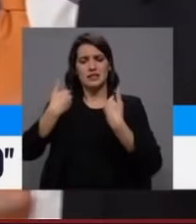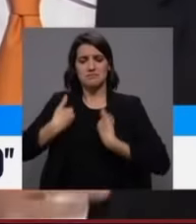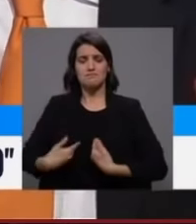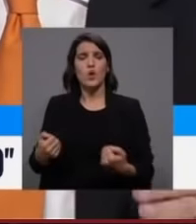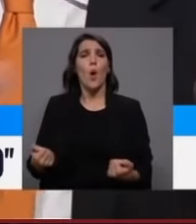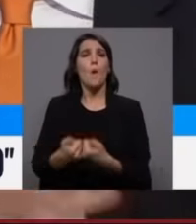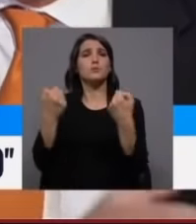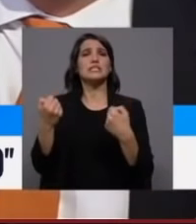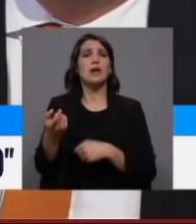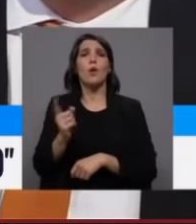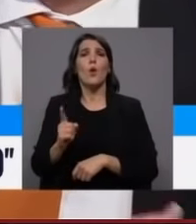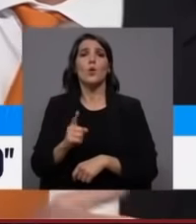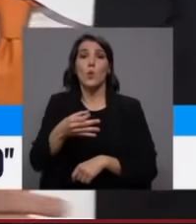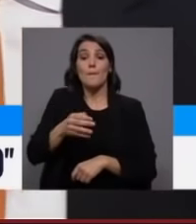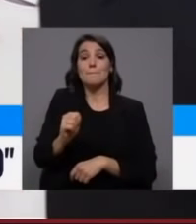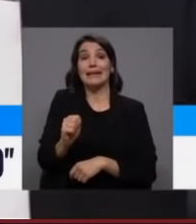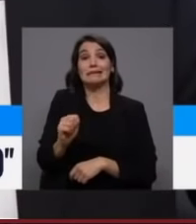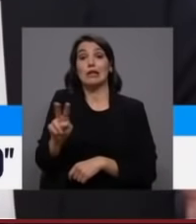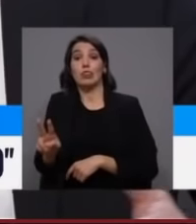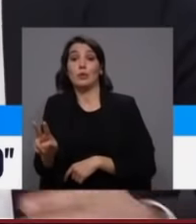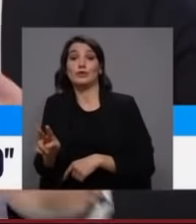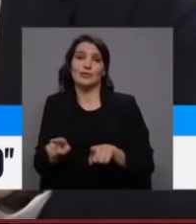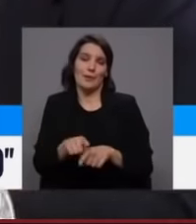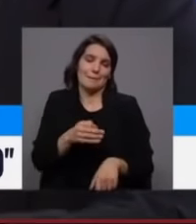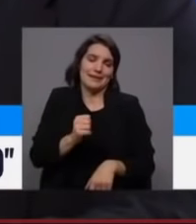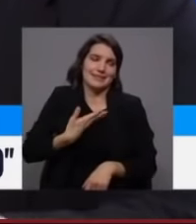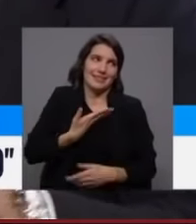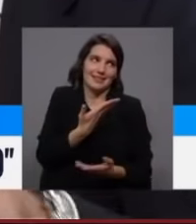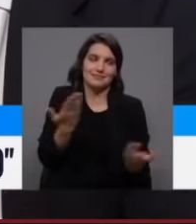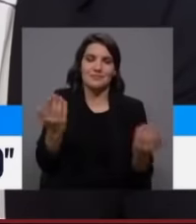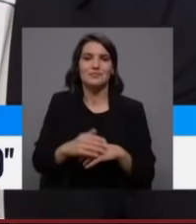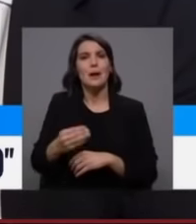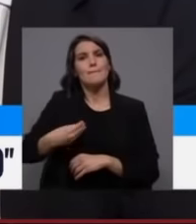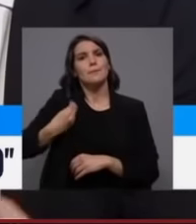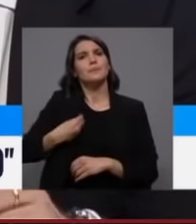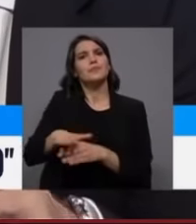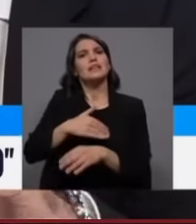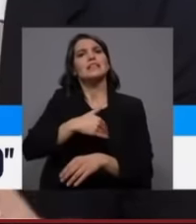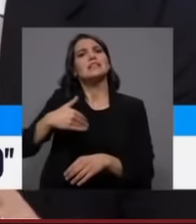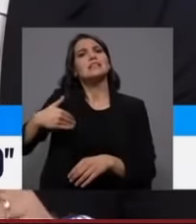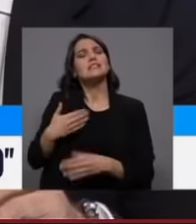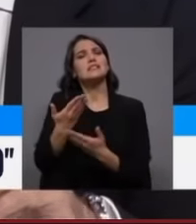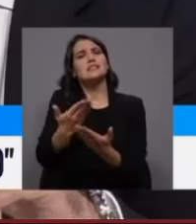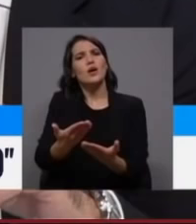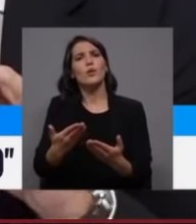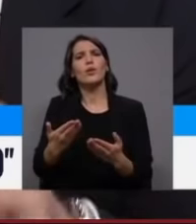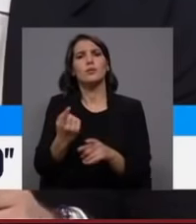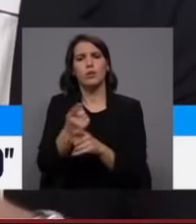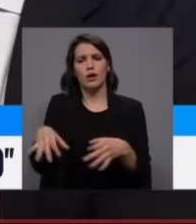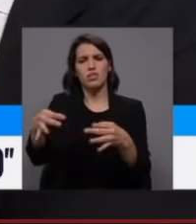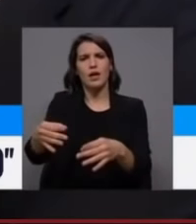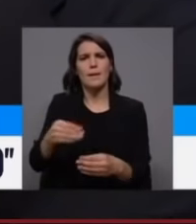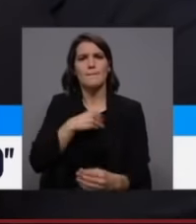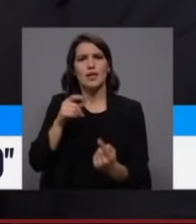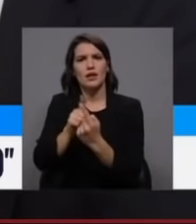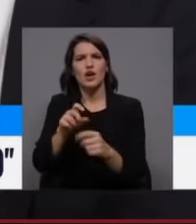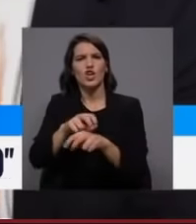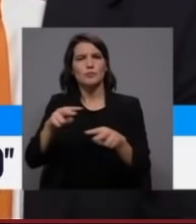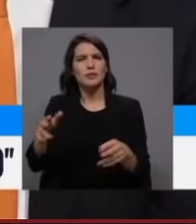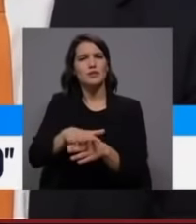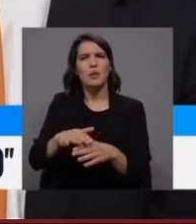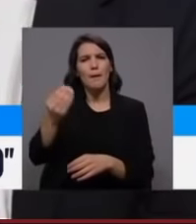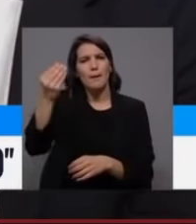posição e não o PS2 como acontece com o PSD e investir preocupar com os Estados Unidos portugueses com as conferências ligadas com os hospitais nas